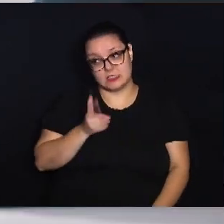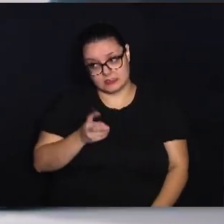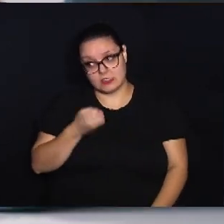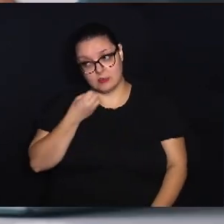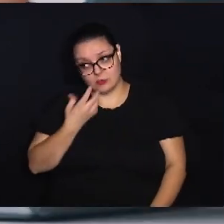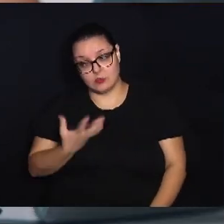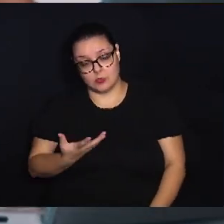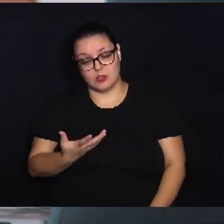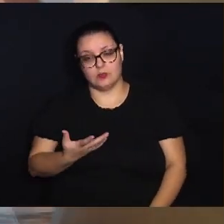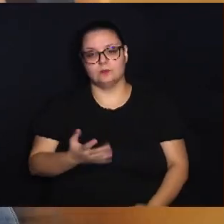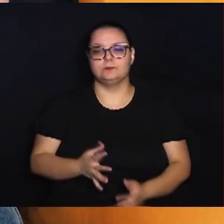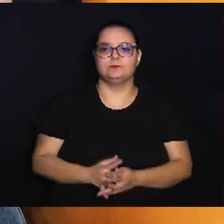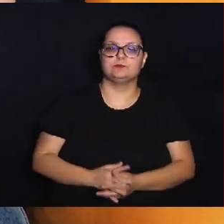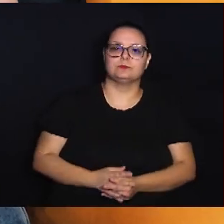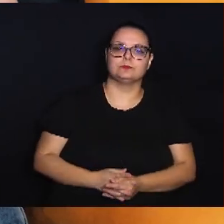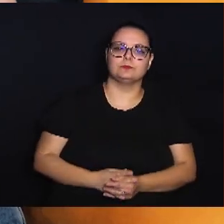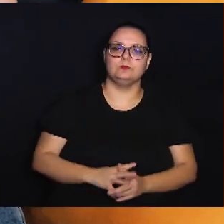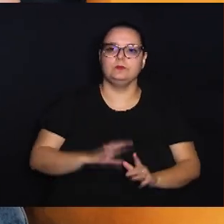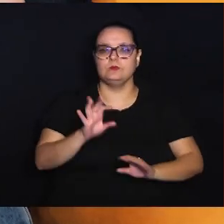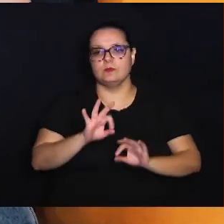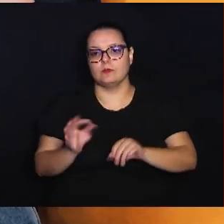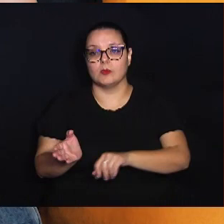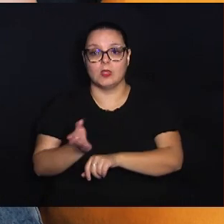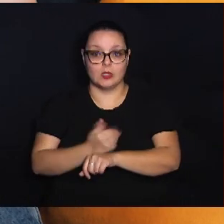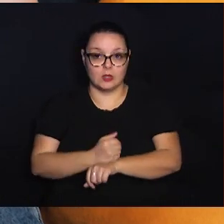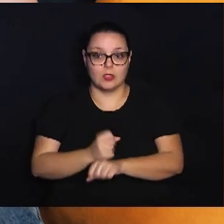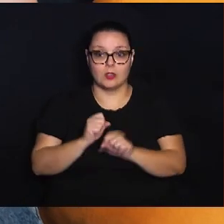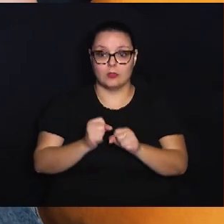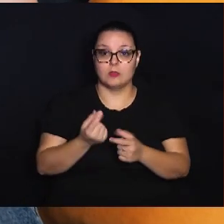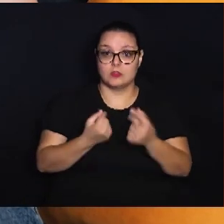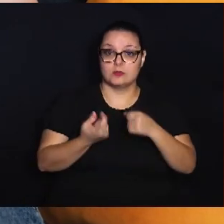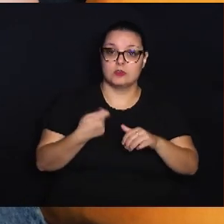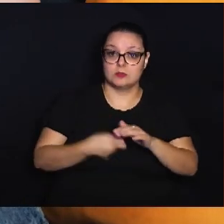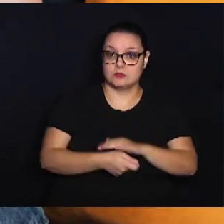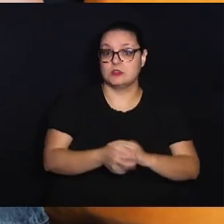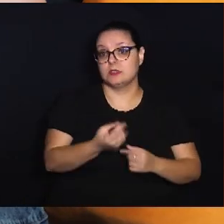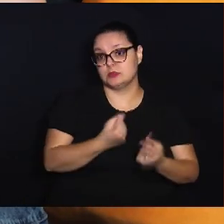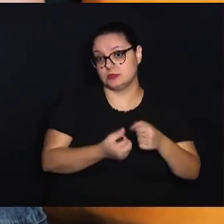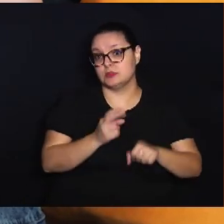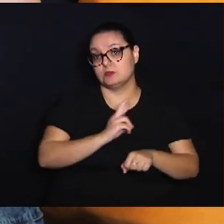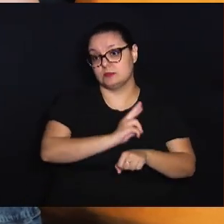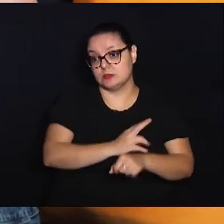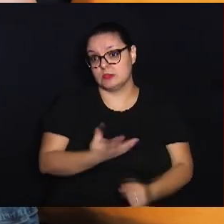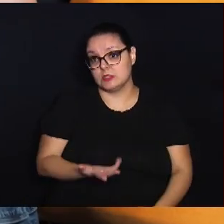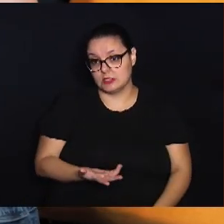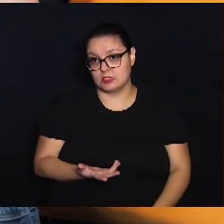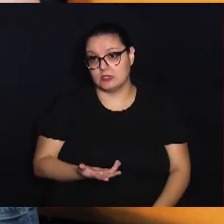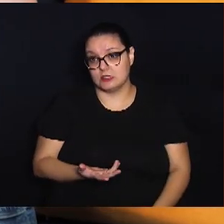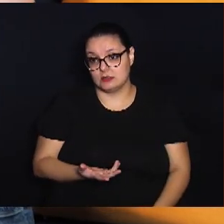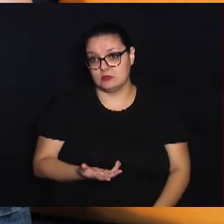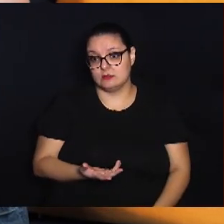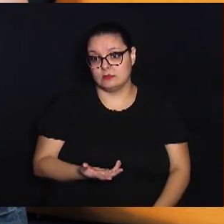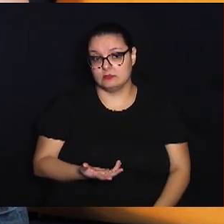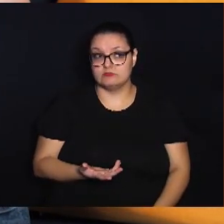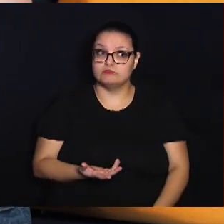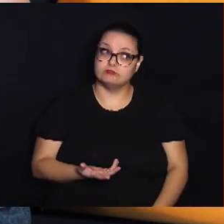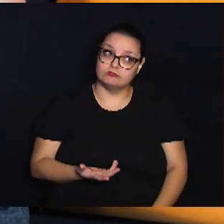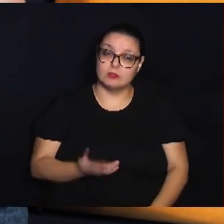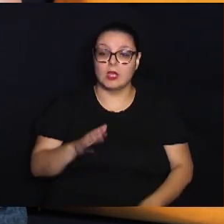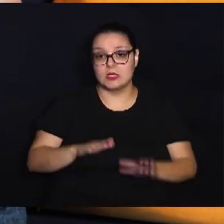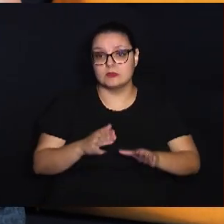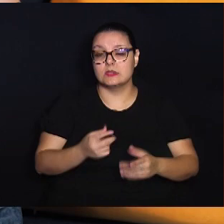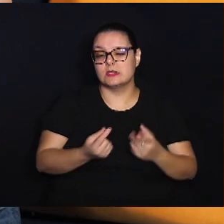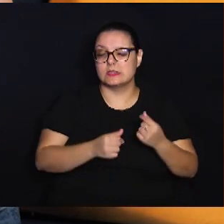sempre interessante, né? Você então aprovisionar, fazer um planejamento prévio, você guardar recursos e você chegar com dinheiro que você